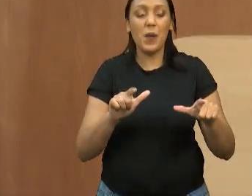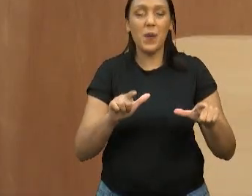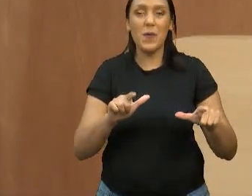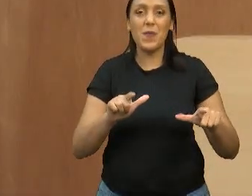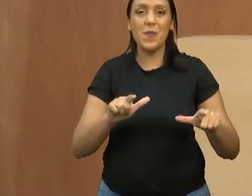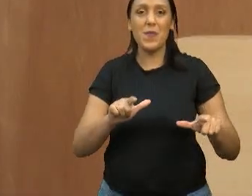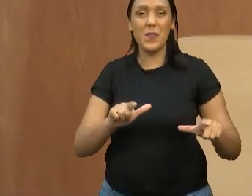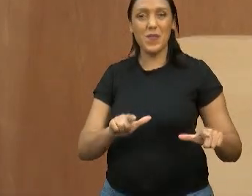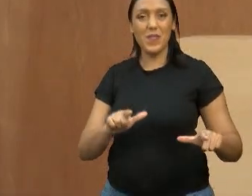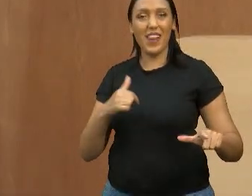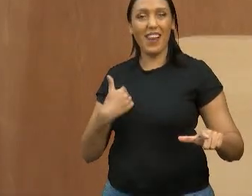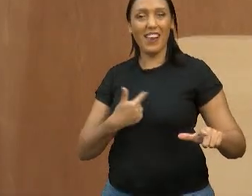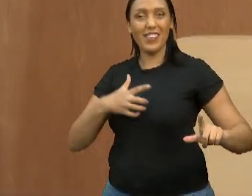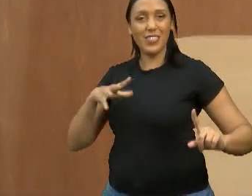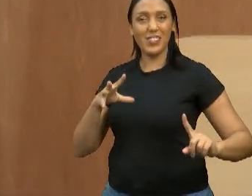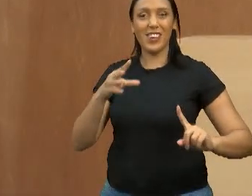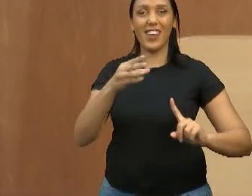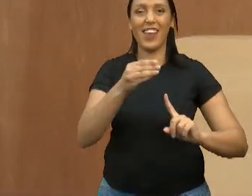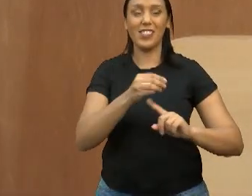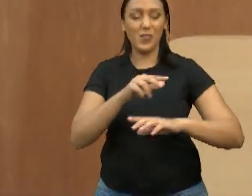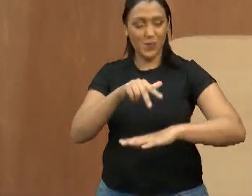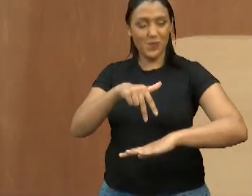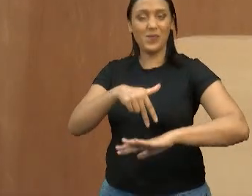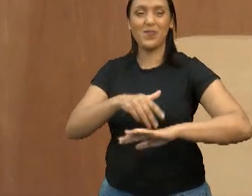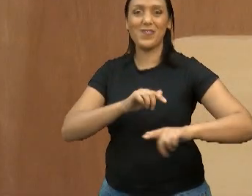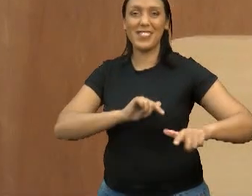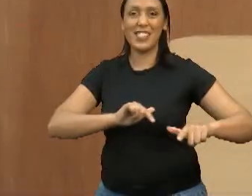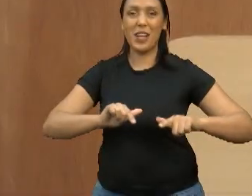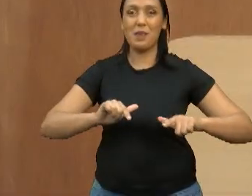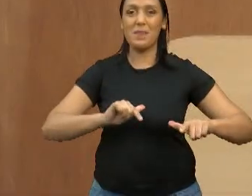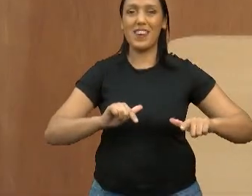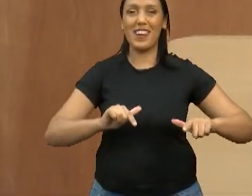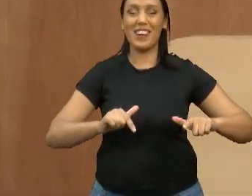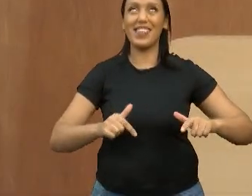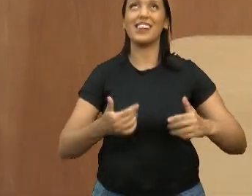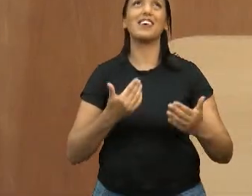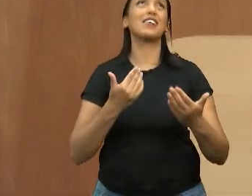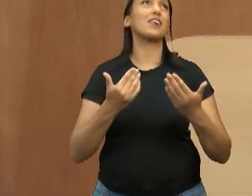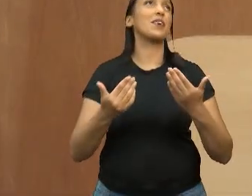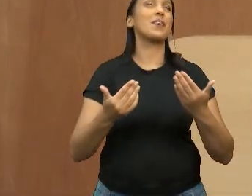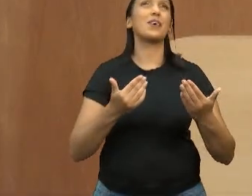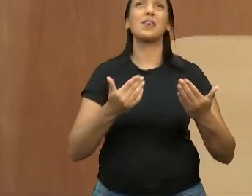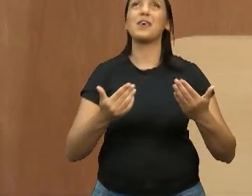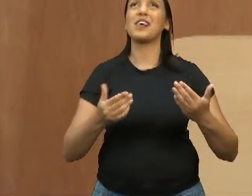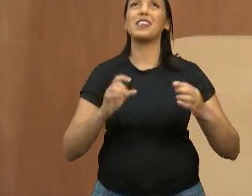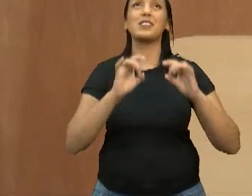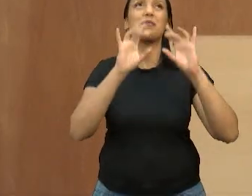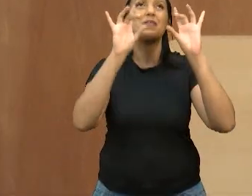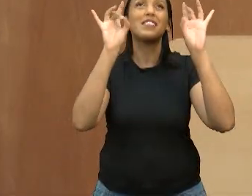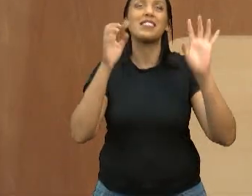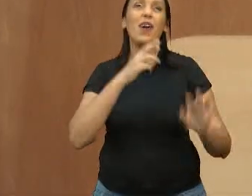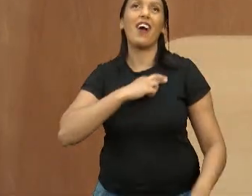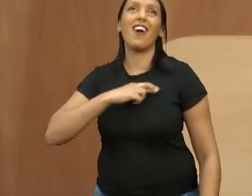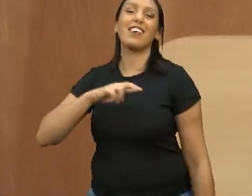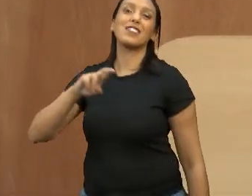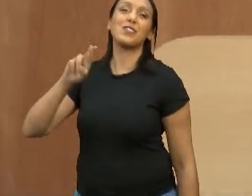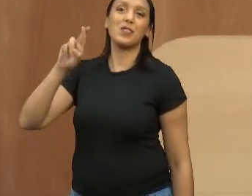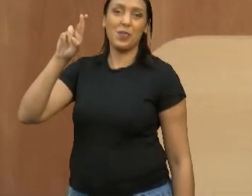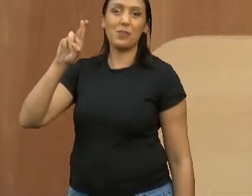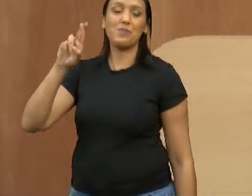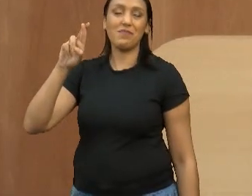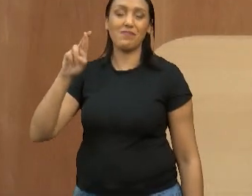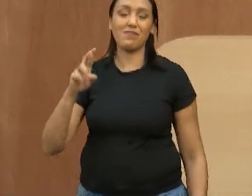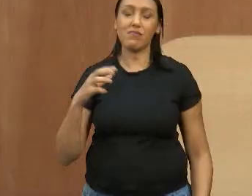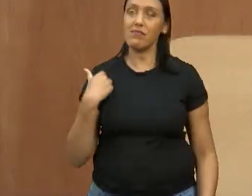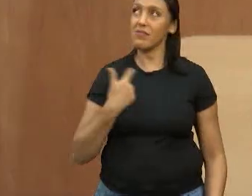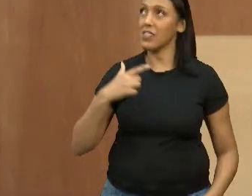nós. Esse é o nosso ponto de religare. A gente se liga ao nosso universo religioso, ao nosso